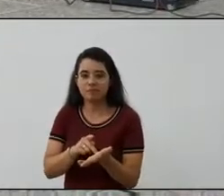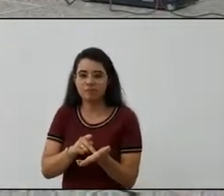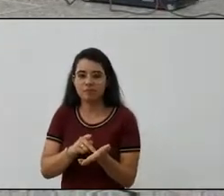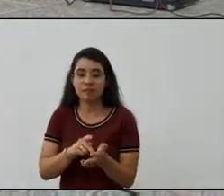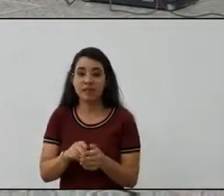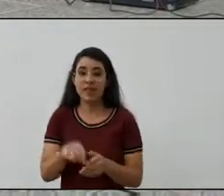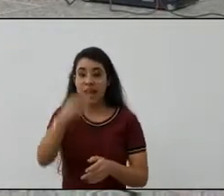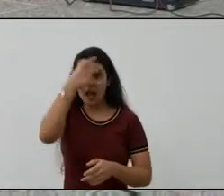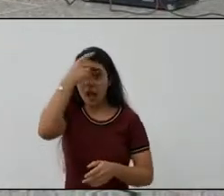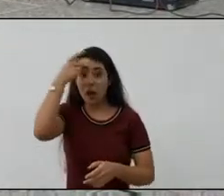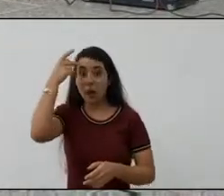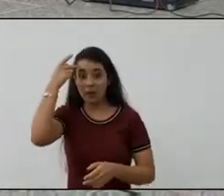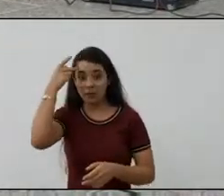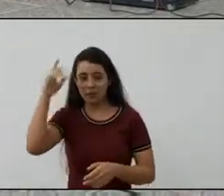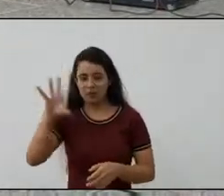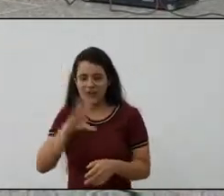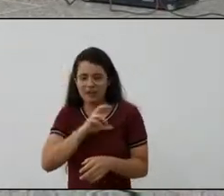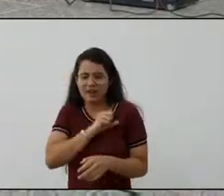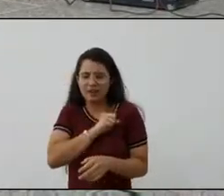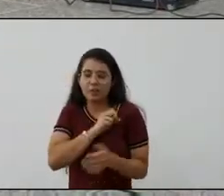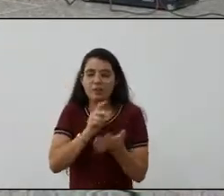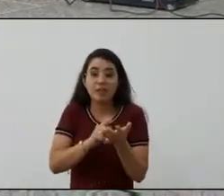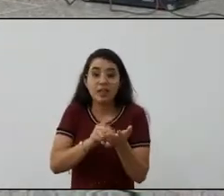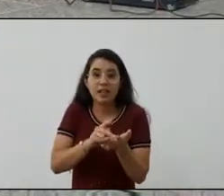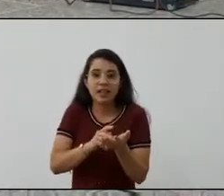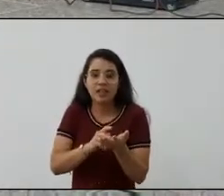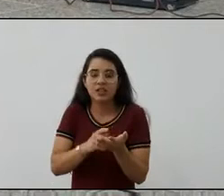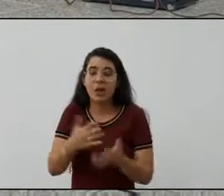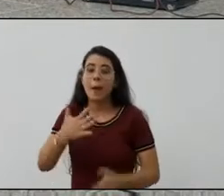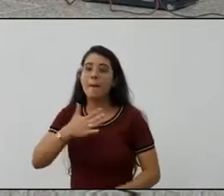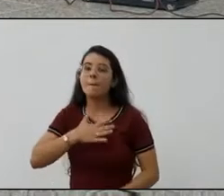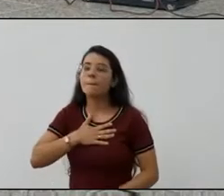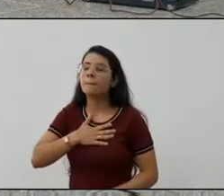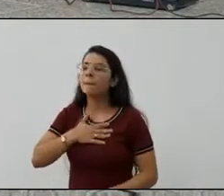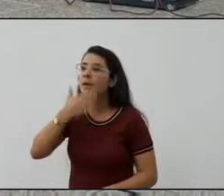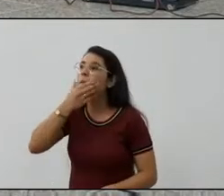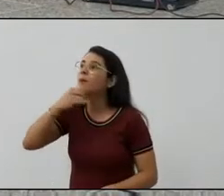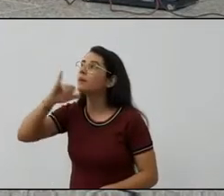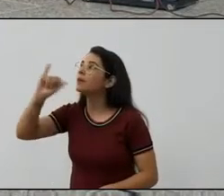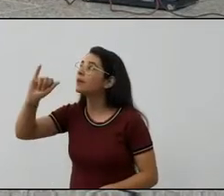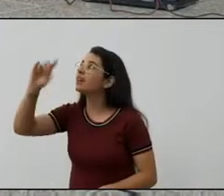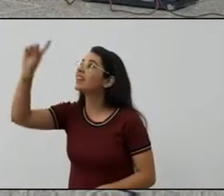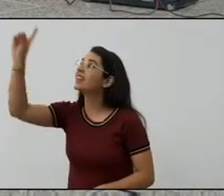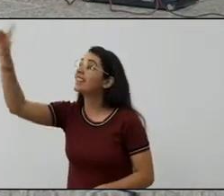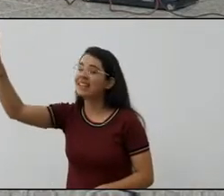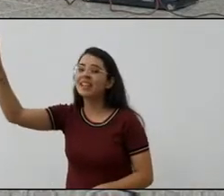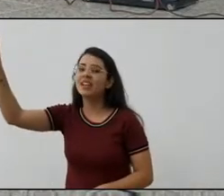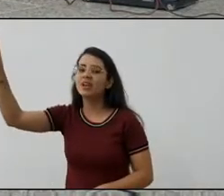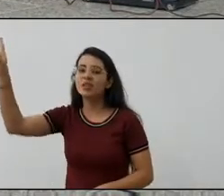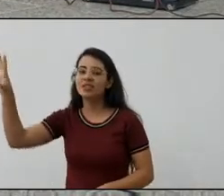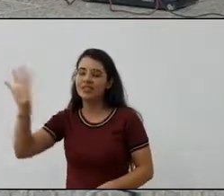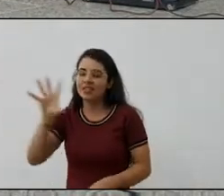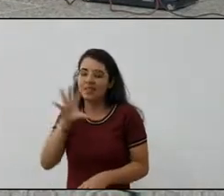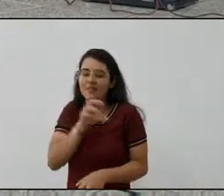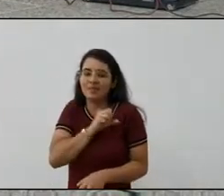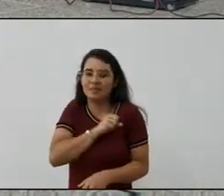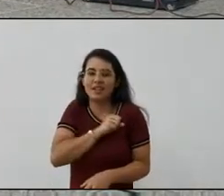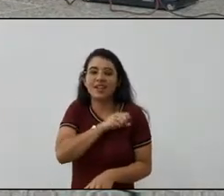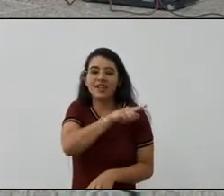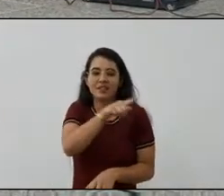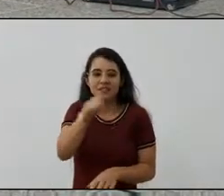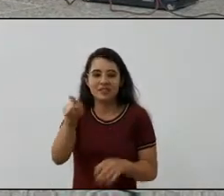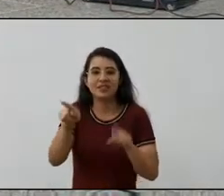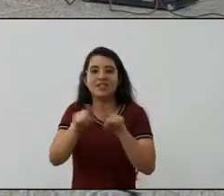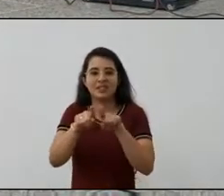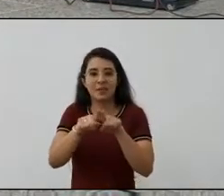Aquele que me ama será amado por meu Pai, e eu também